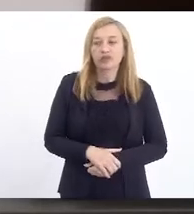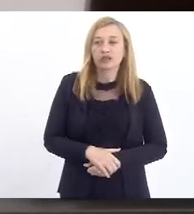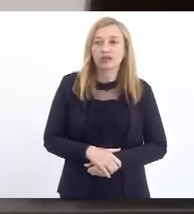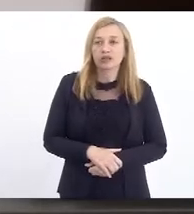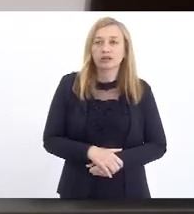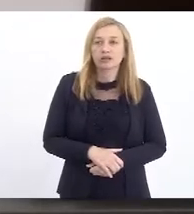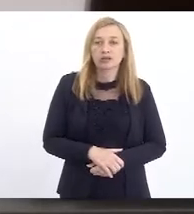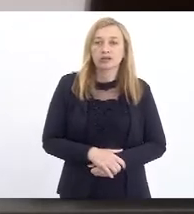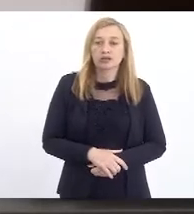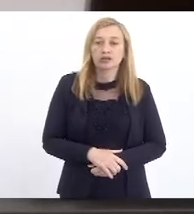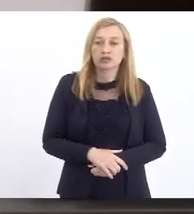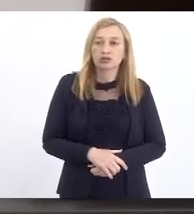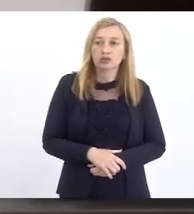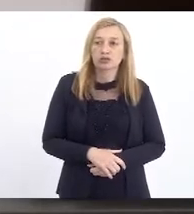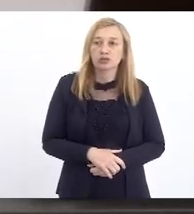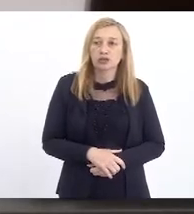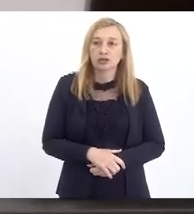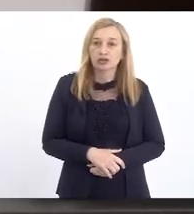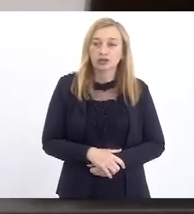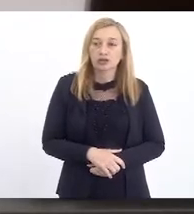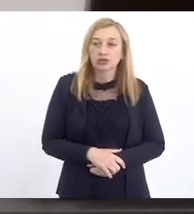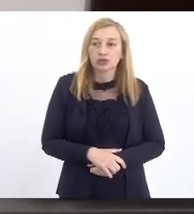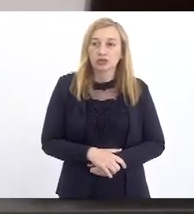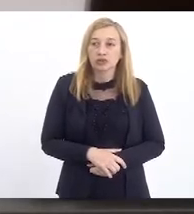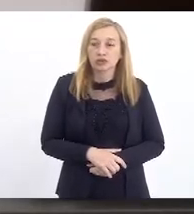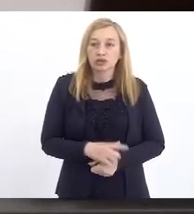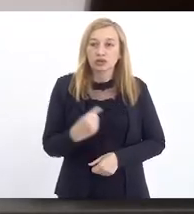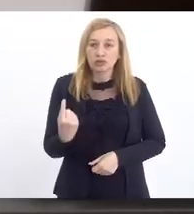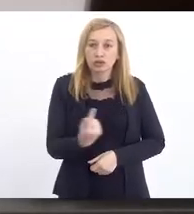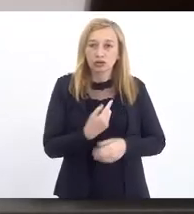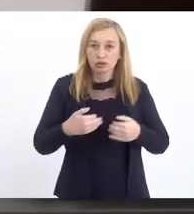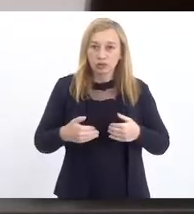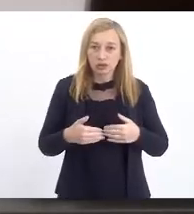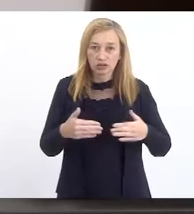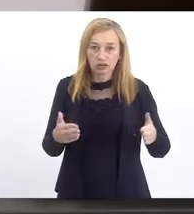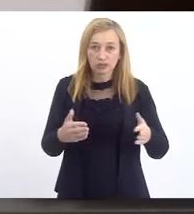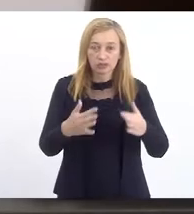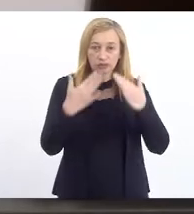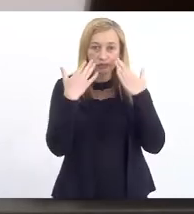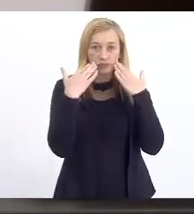é que nós vamos abrir essa audiência pública.